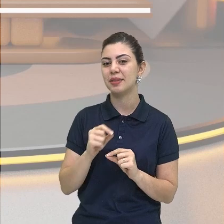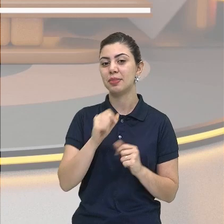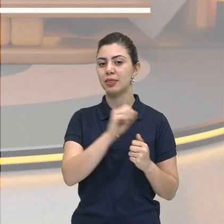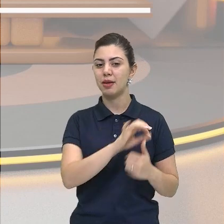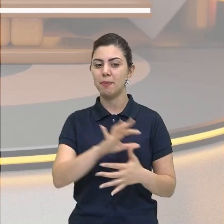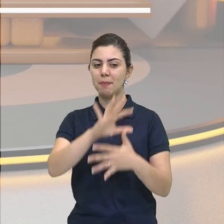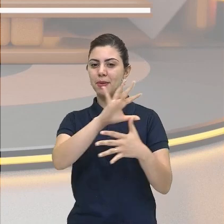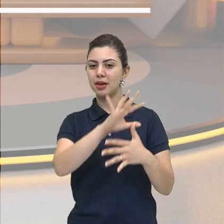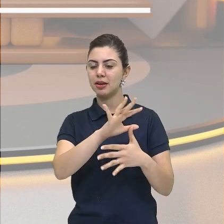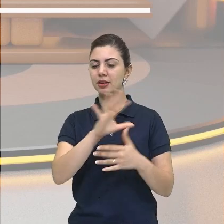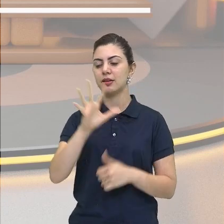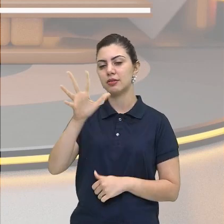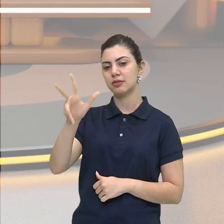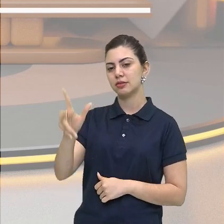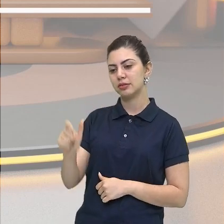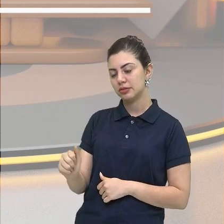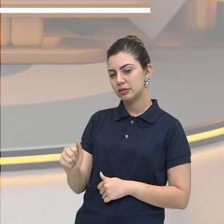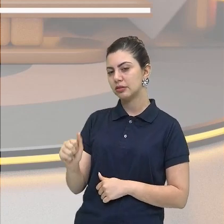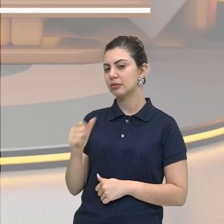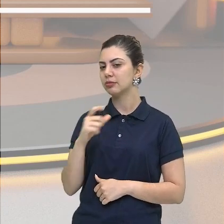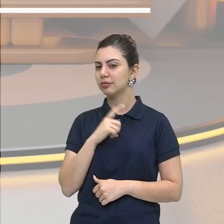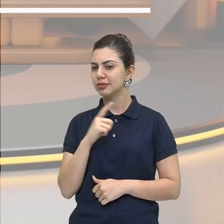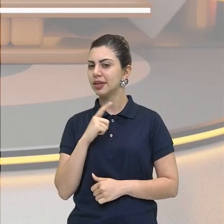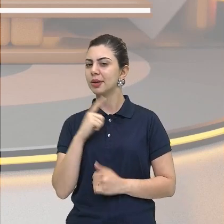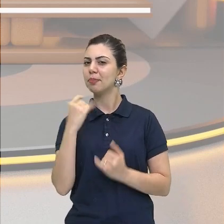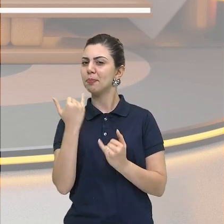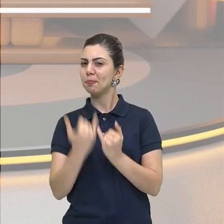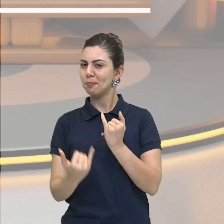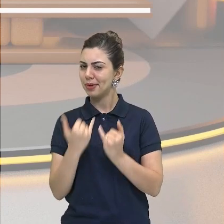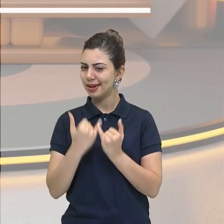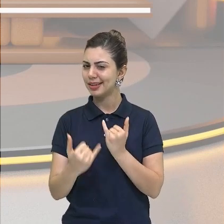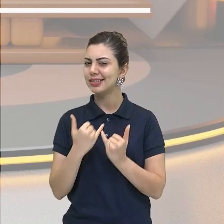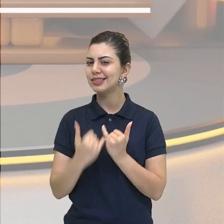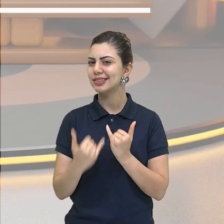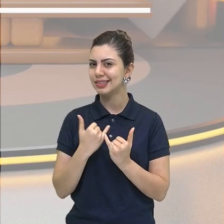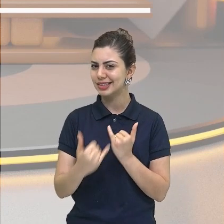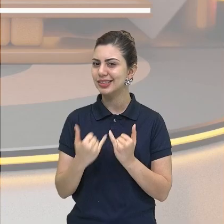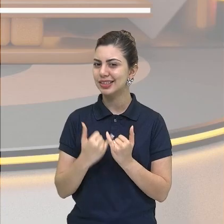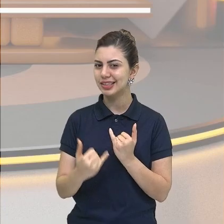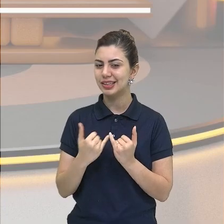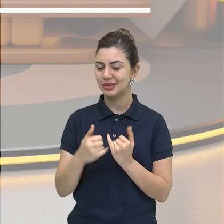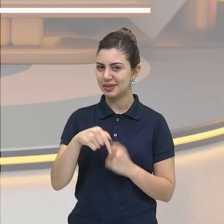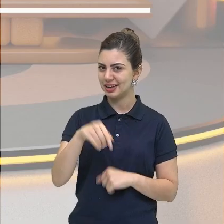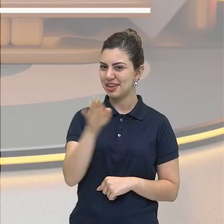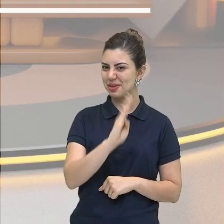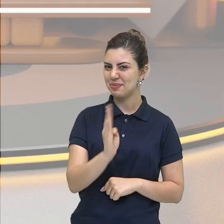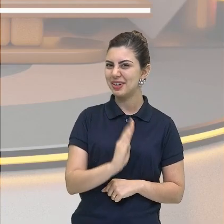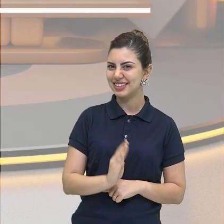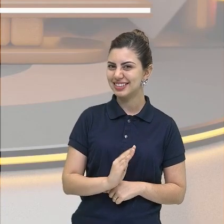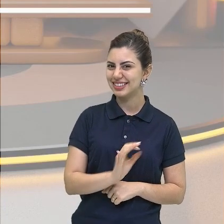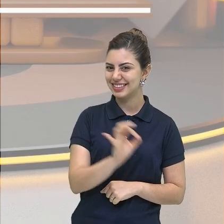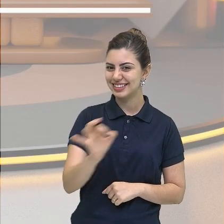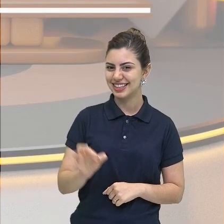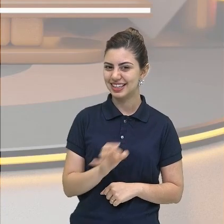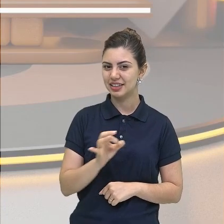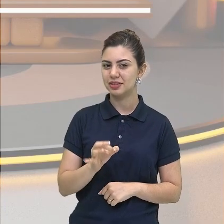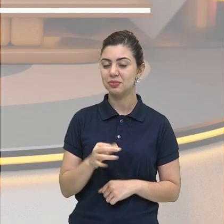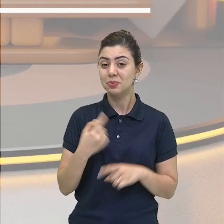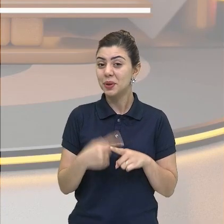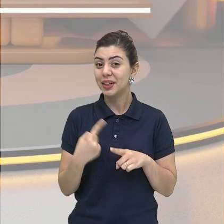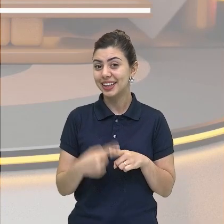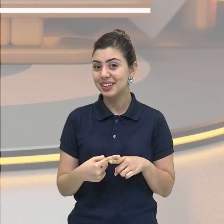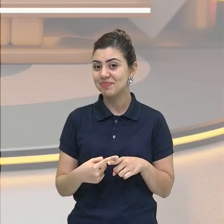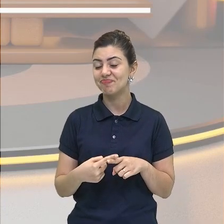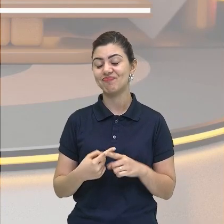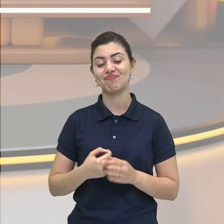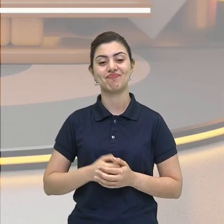observa que ele tem uma certa semelhança, né, com o mapa do Brasil ali, né? Porque, pelo